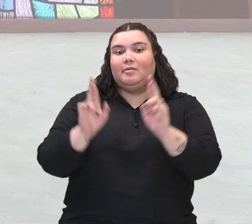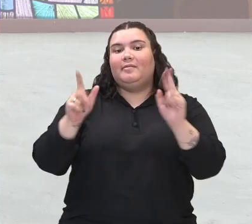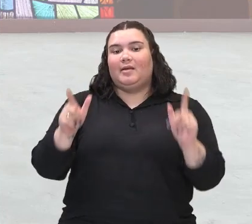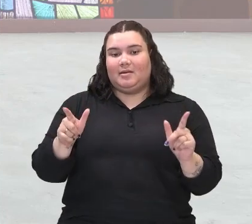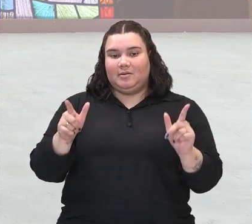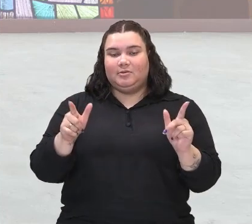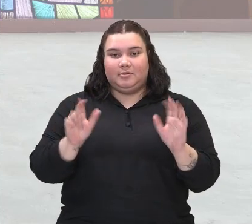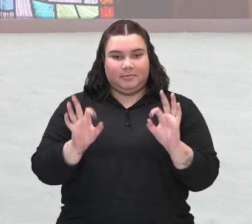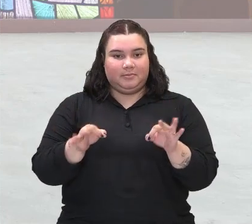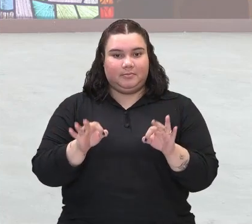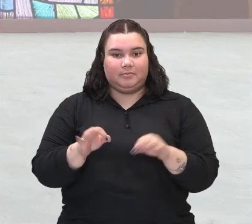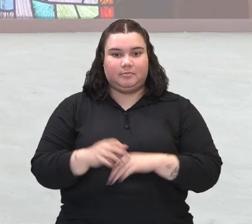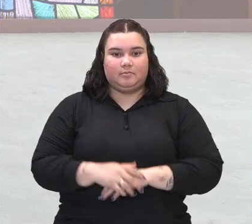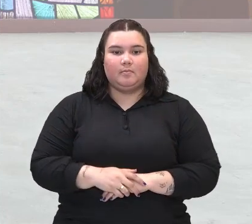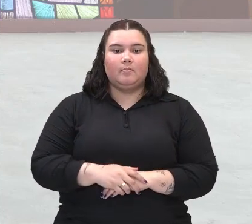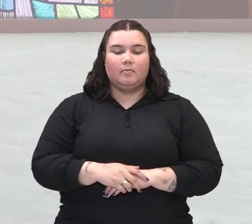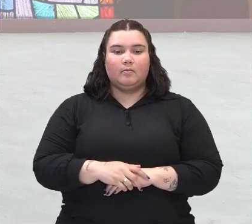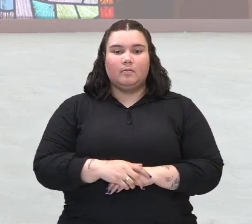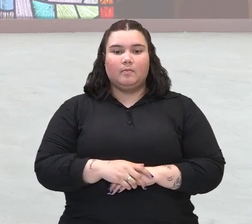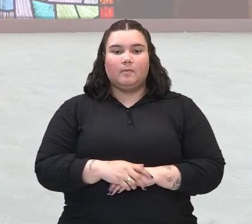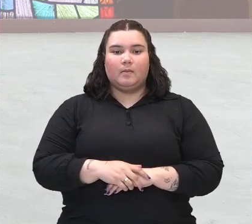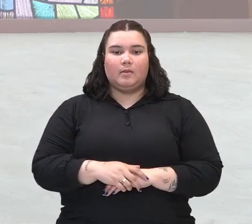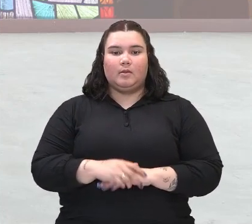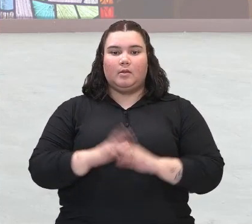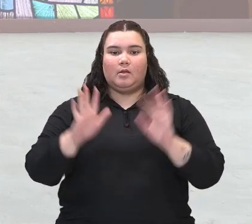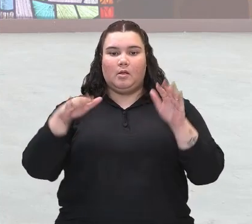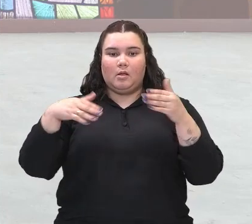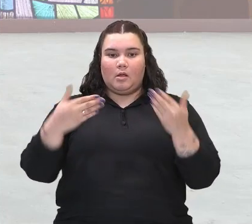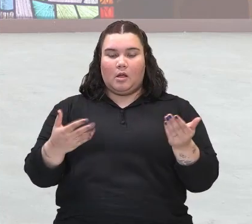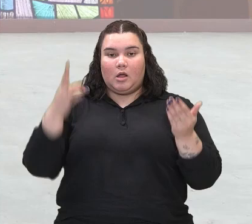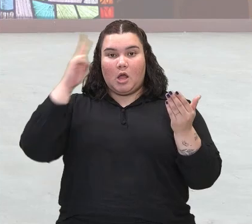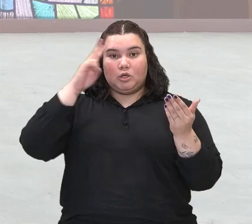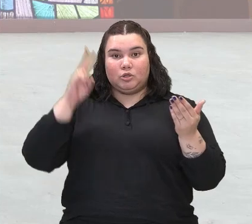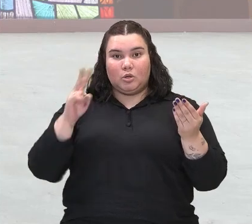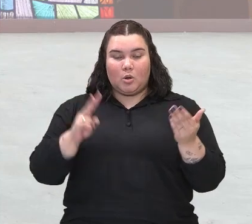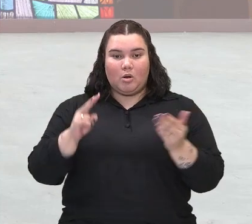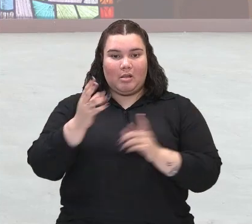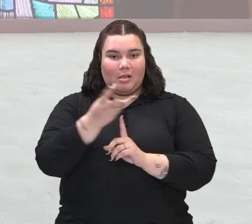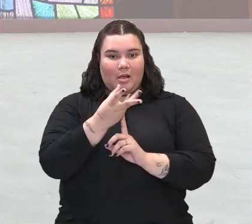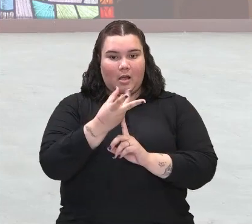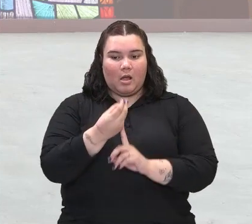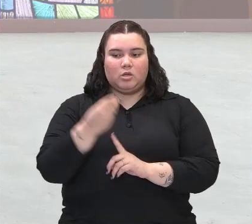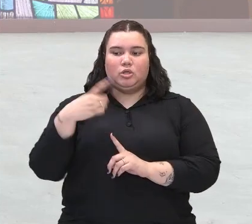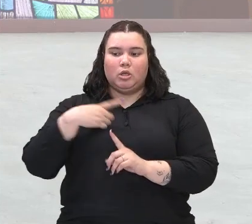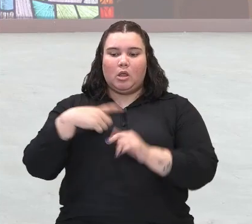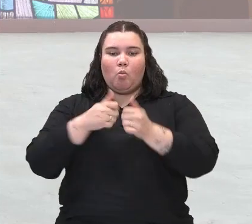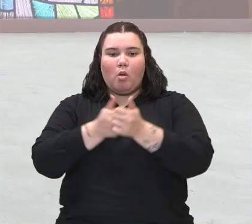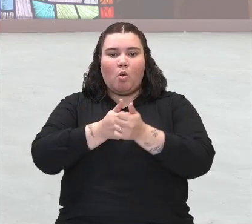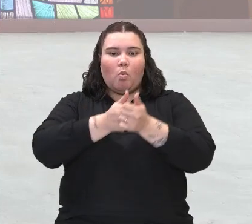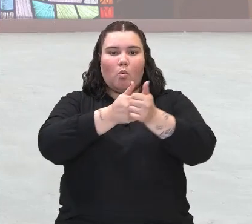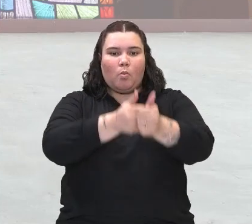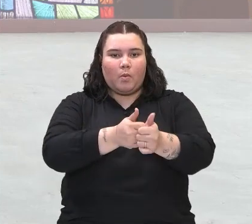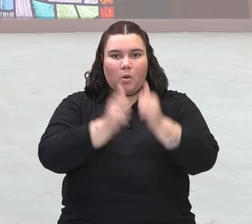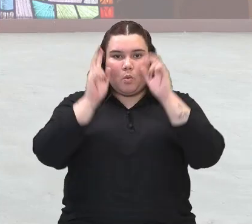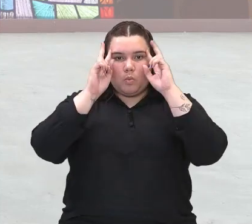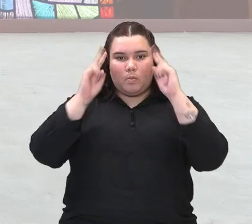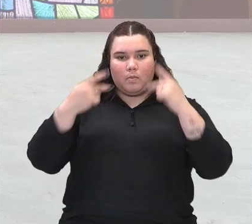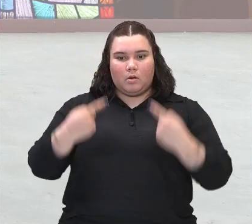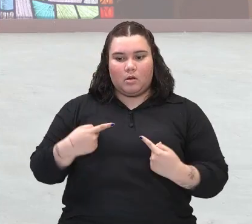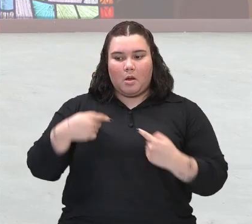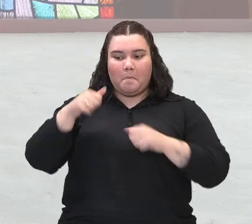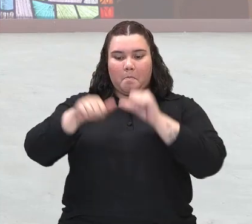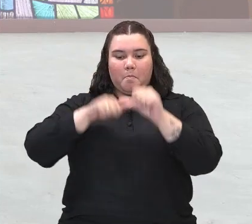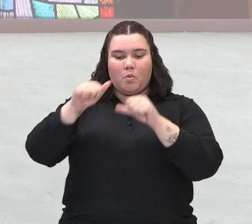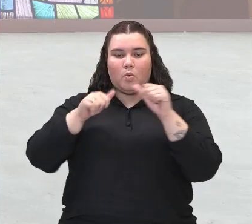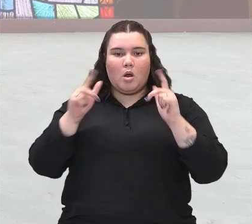vendo não a a o delinear da história da arte ele vai acompanhando né a história da humanidade ela vai se